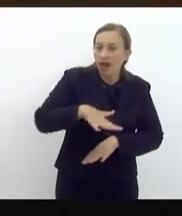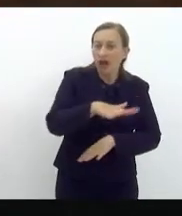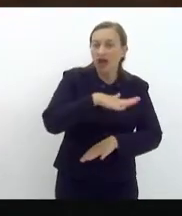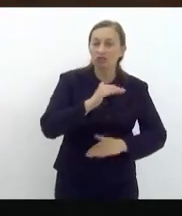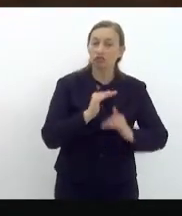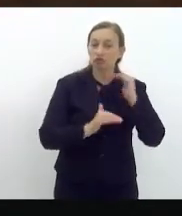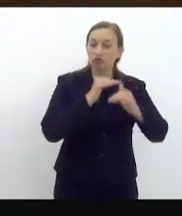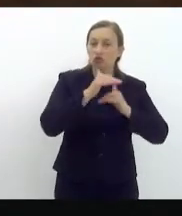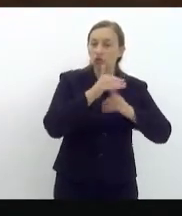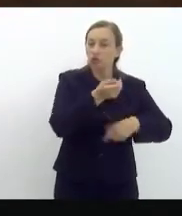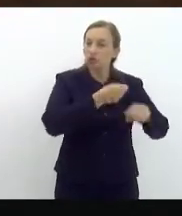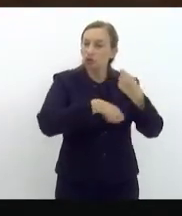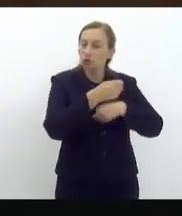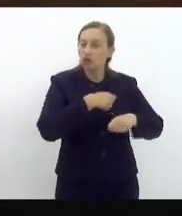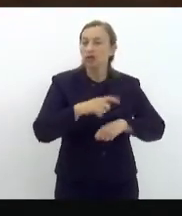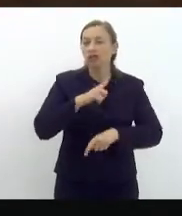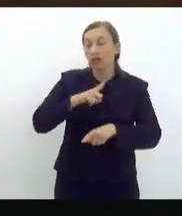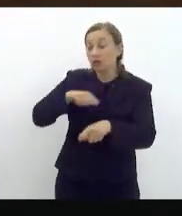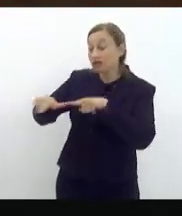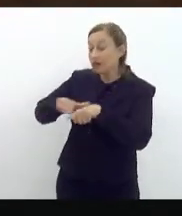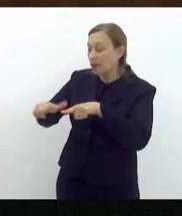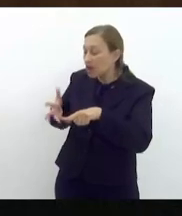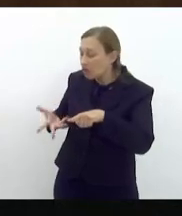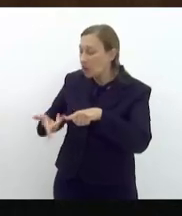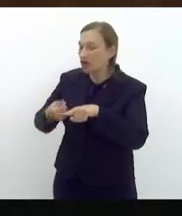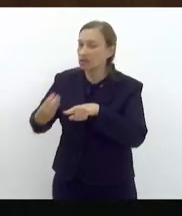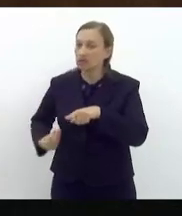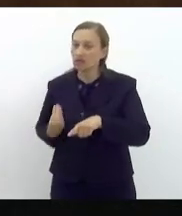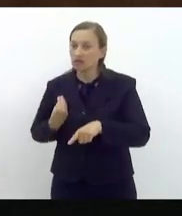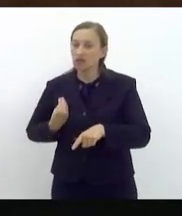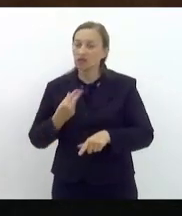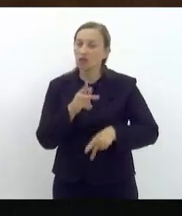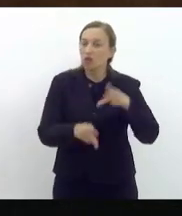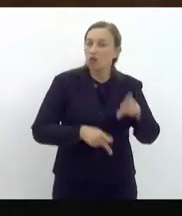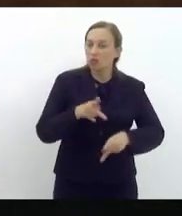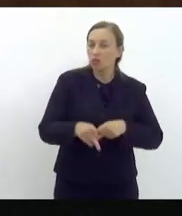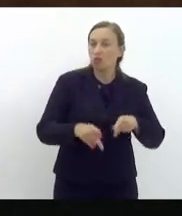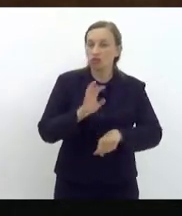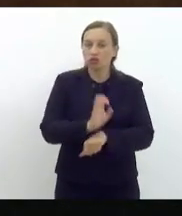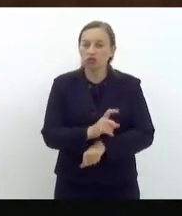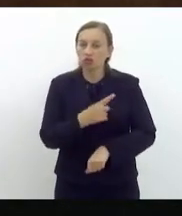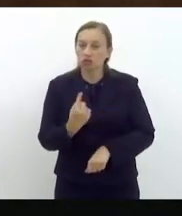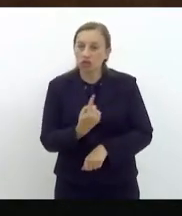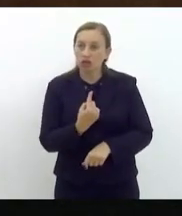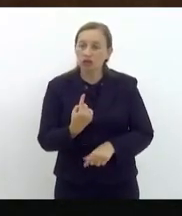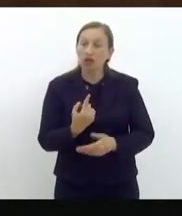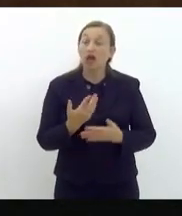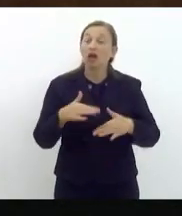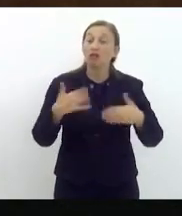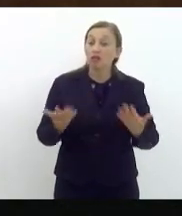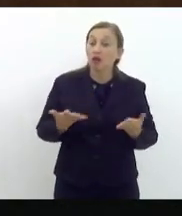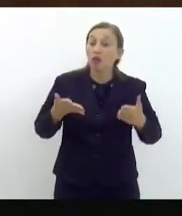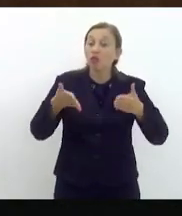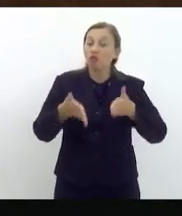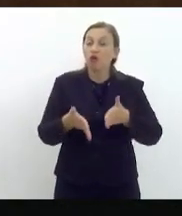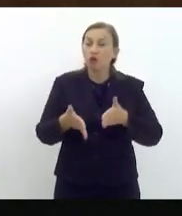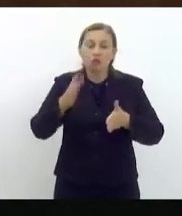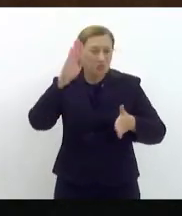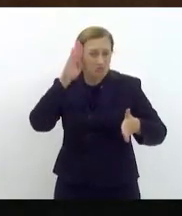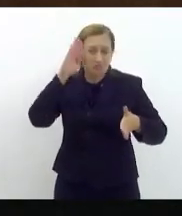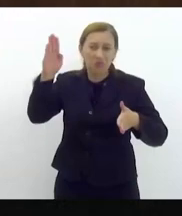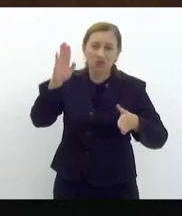econômico, gerando emprego, gerando qualidade de vida à população do nosso Estado. Então, o eixo da segurança